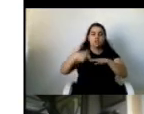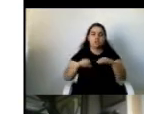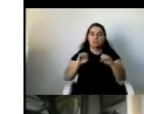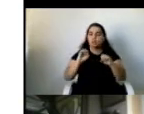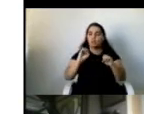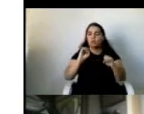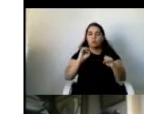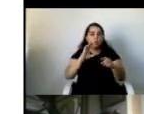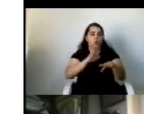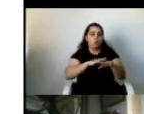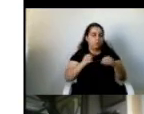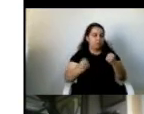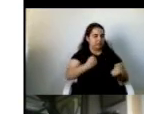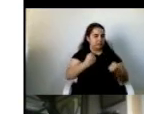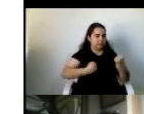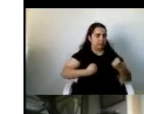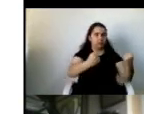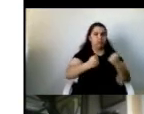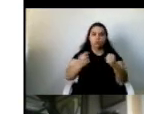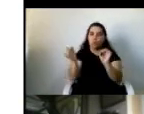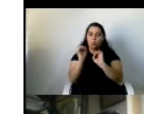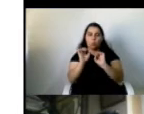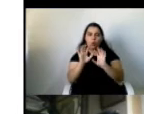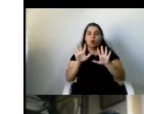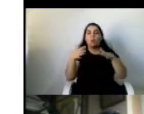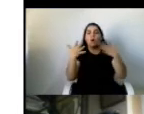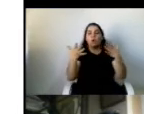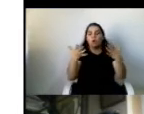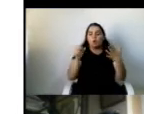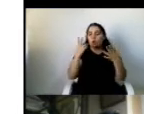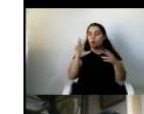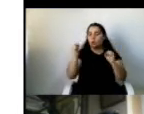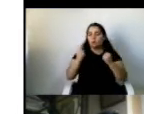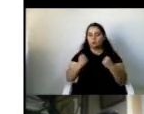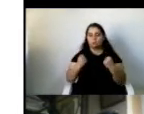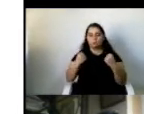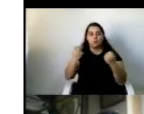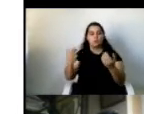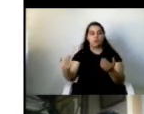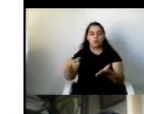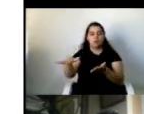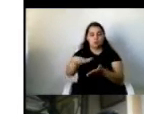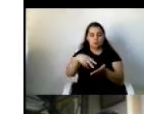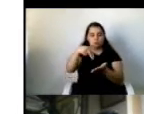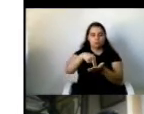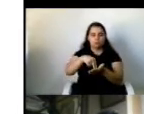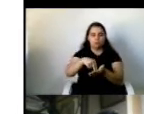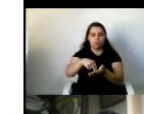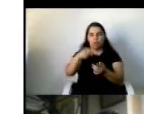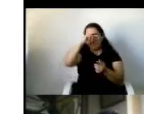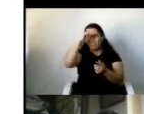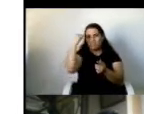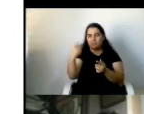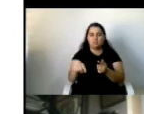ir, porque quando chegam é muito difícil tratarem de qualquer situação já no local, ou porque têm um grande